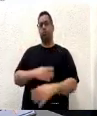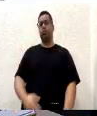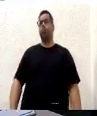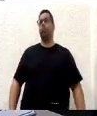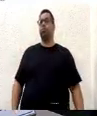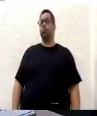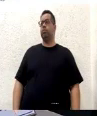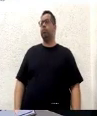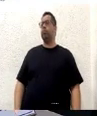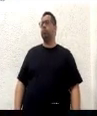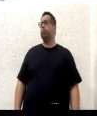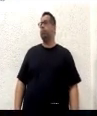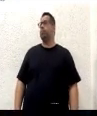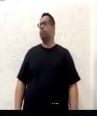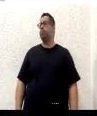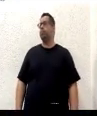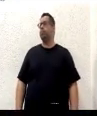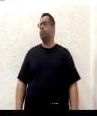Mas, então, a gente,